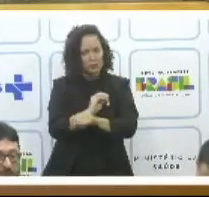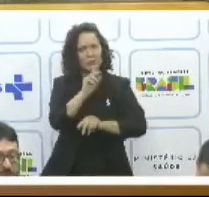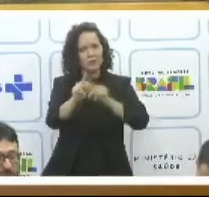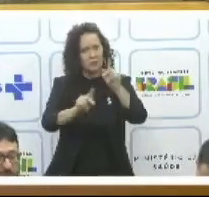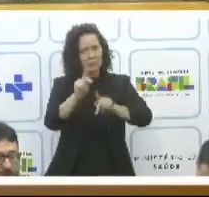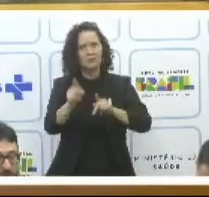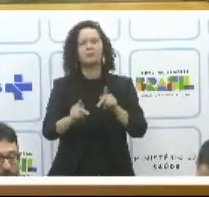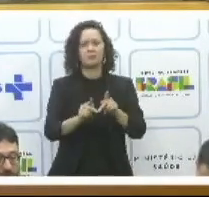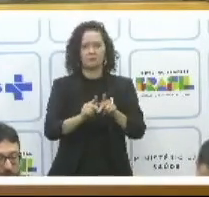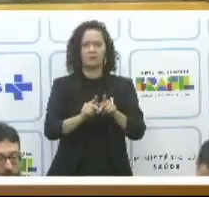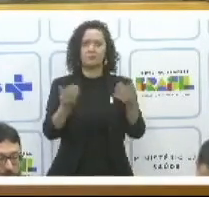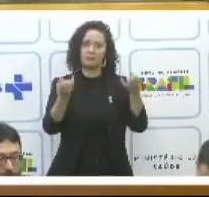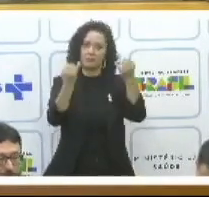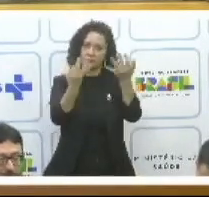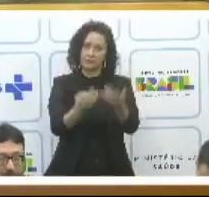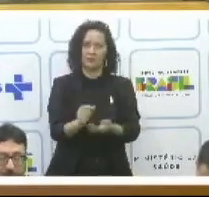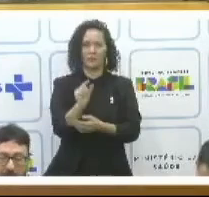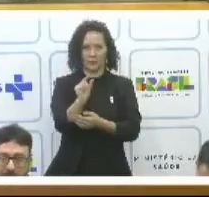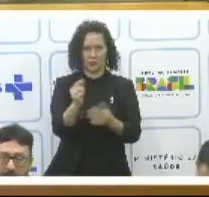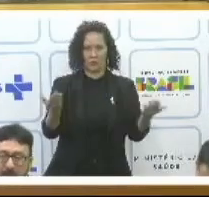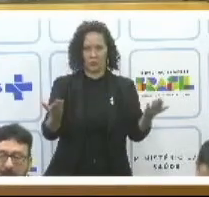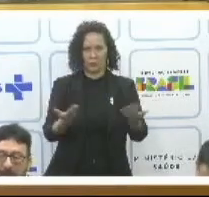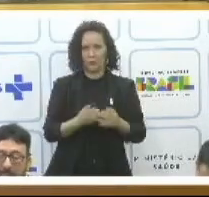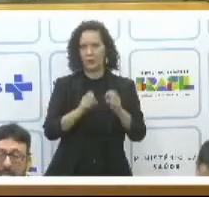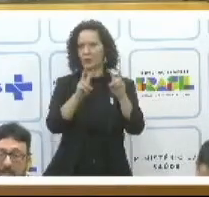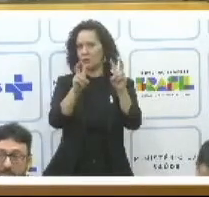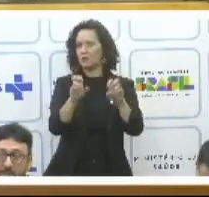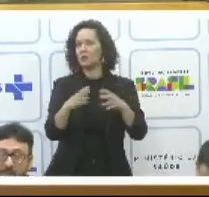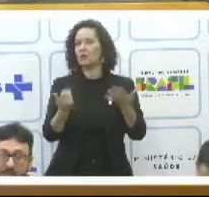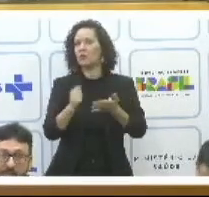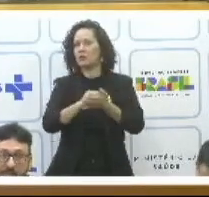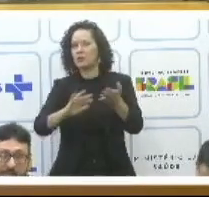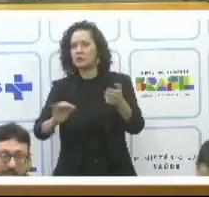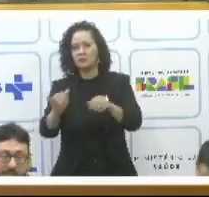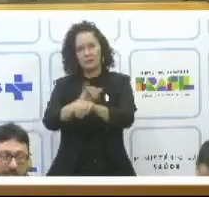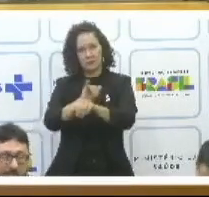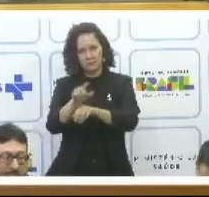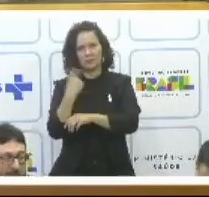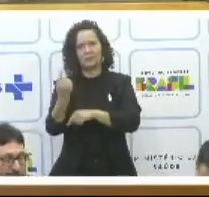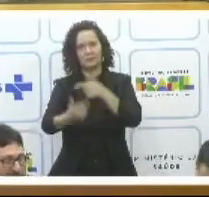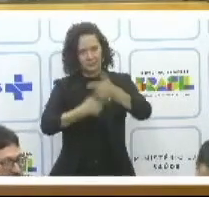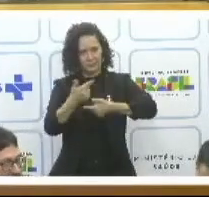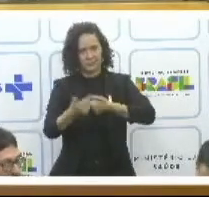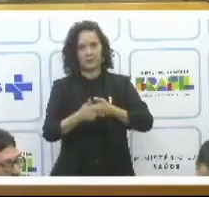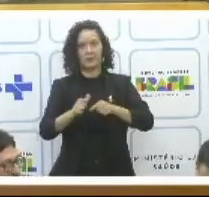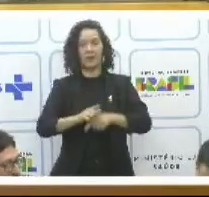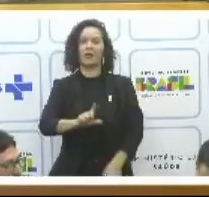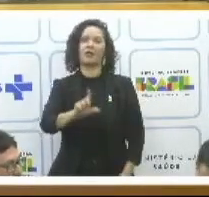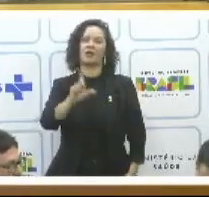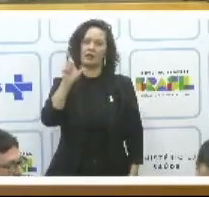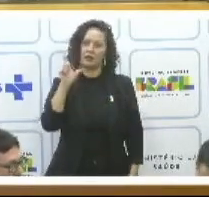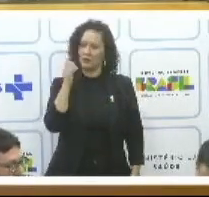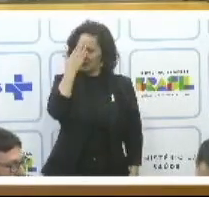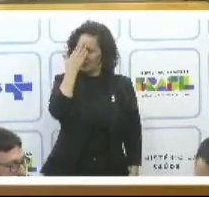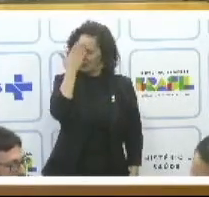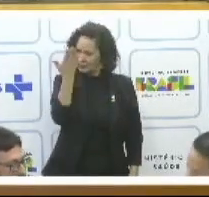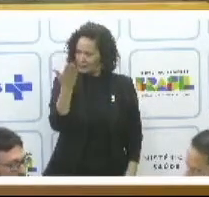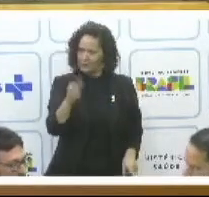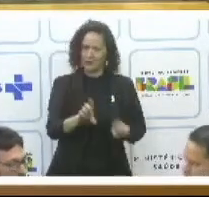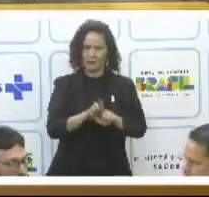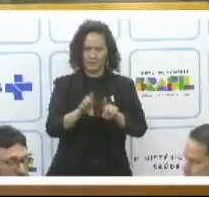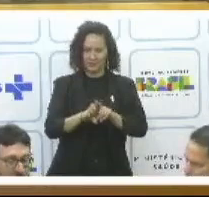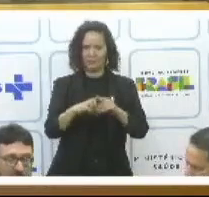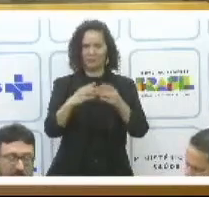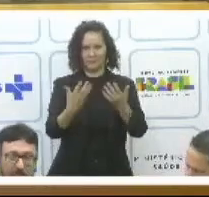pouco, né, agora sobre essas ações estratégicas, né? Mas antes, né, agradecer também,